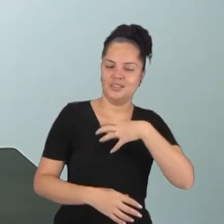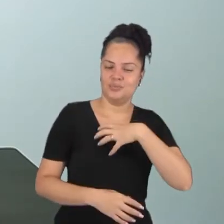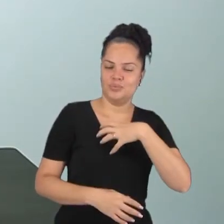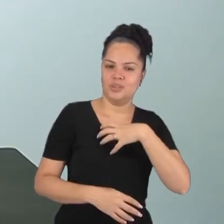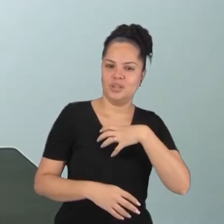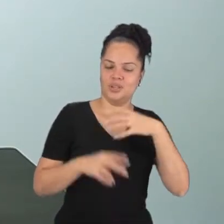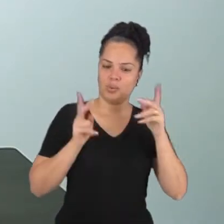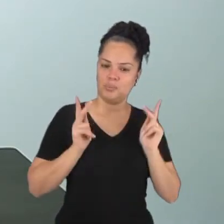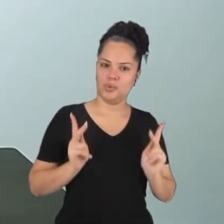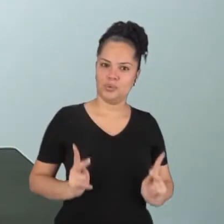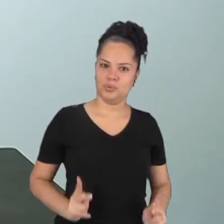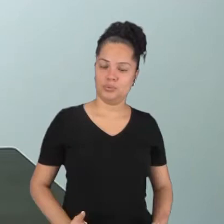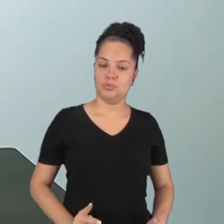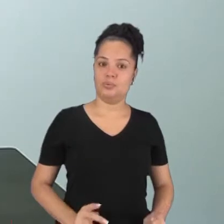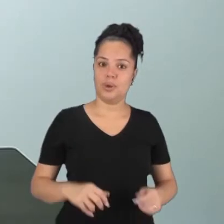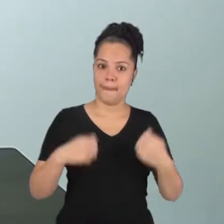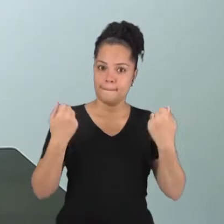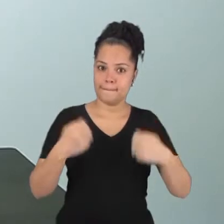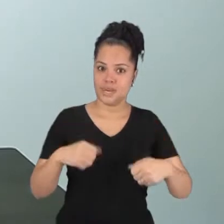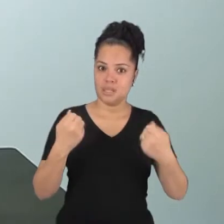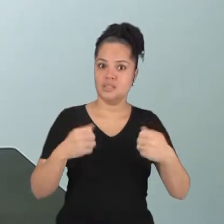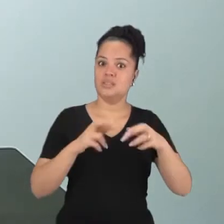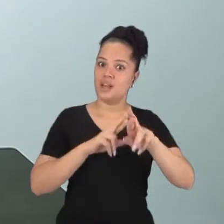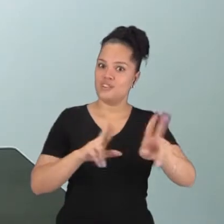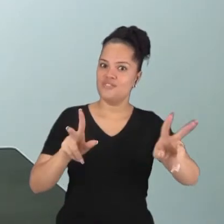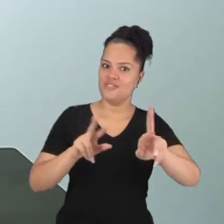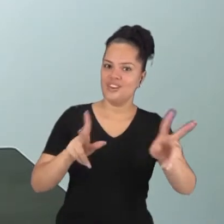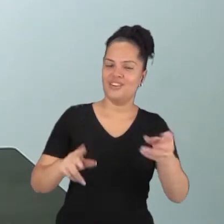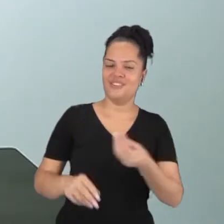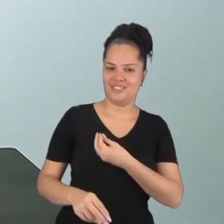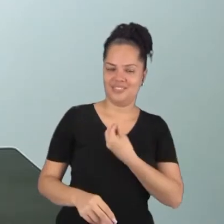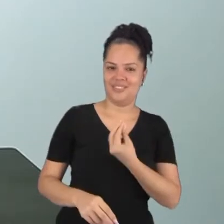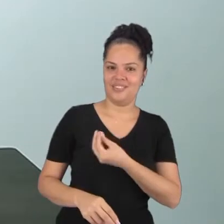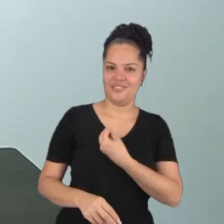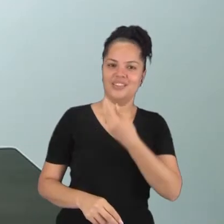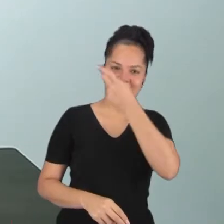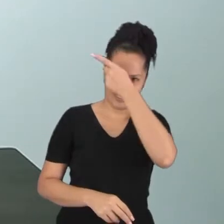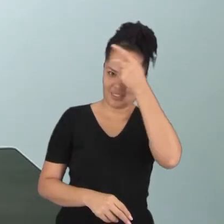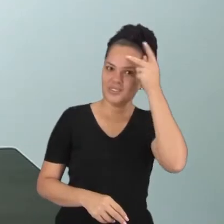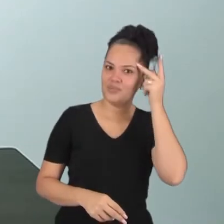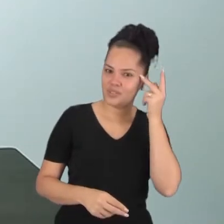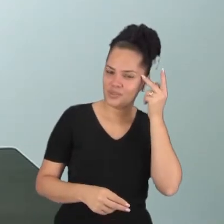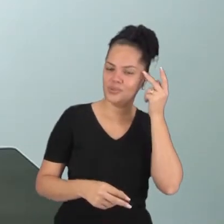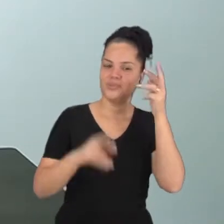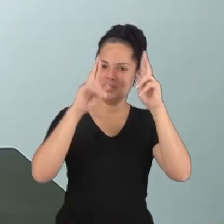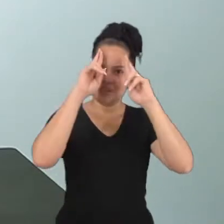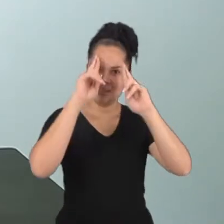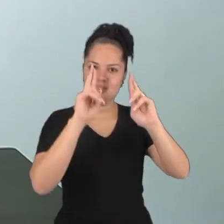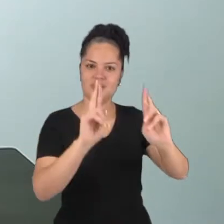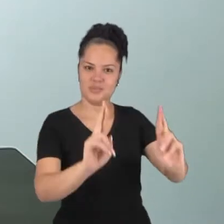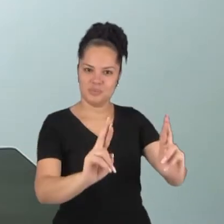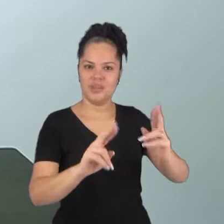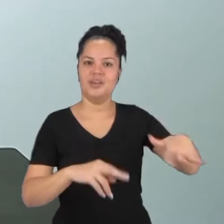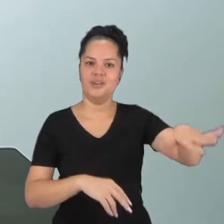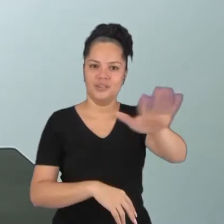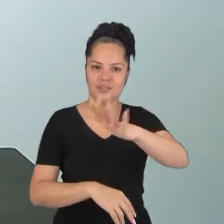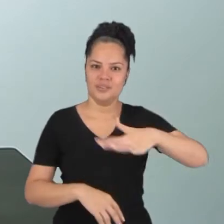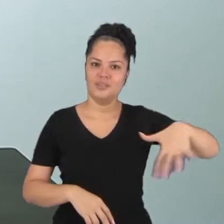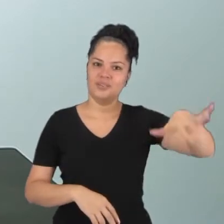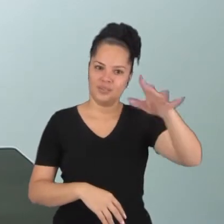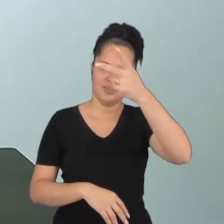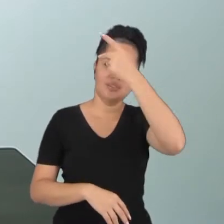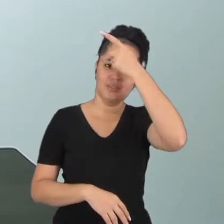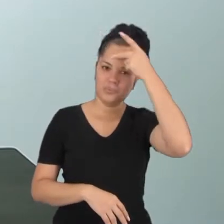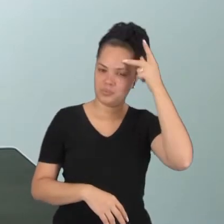fazer a diferença na vida do próximo, na vida das pessoas. Devemos agir com respeito com todos, independente